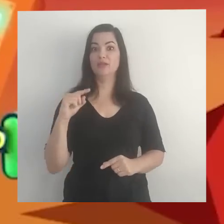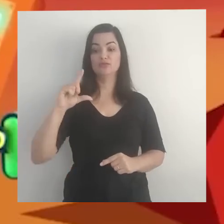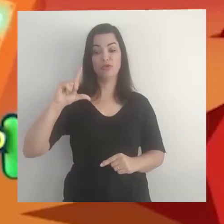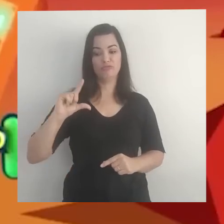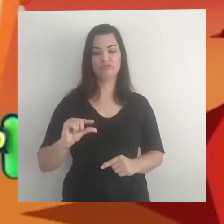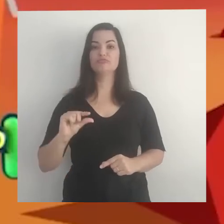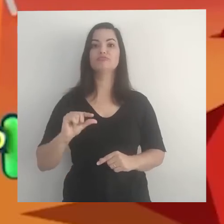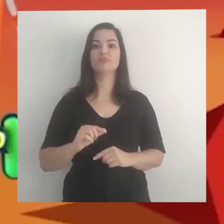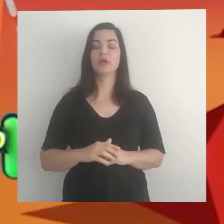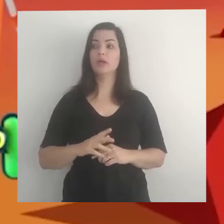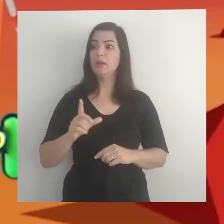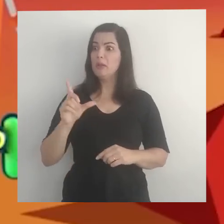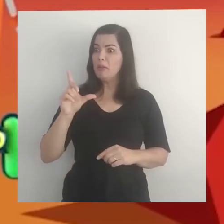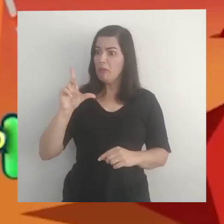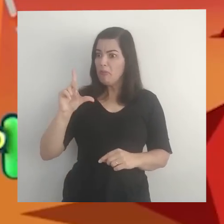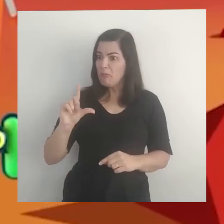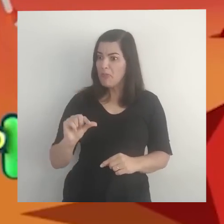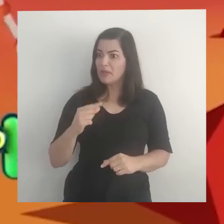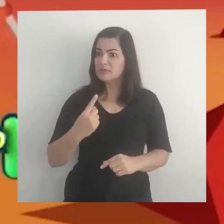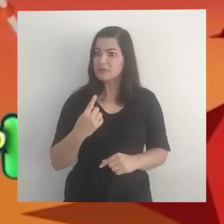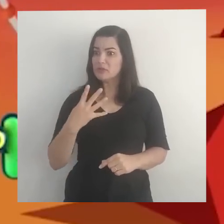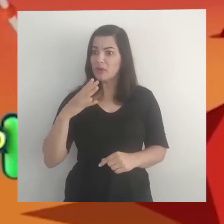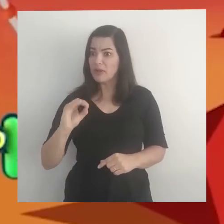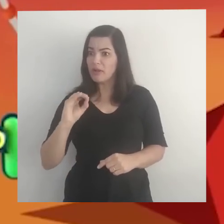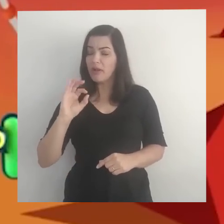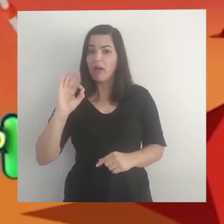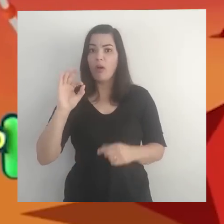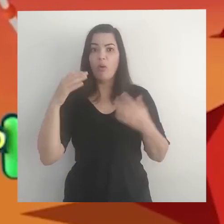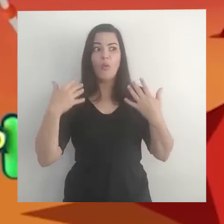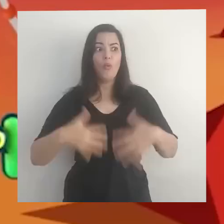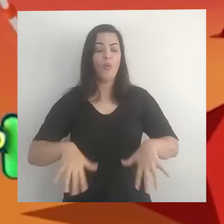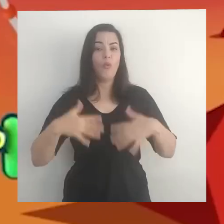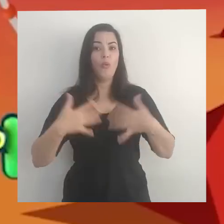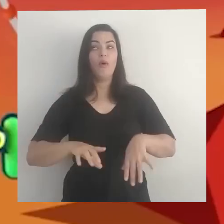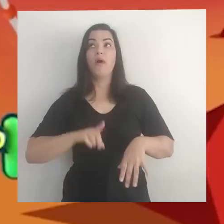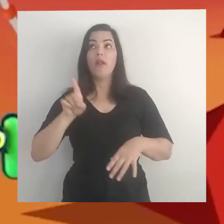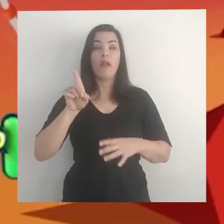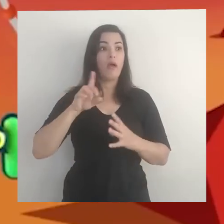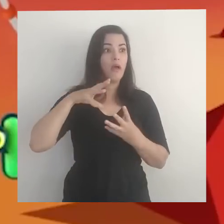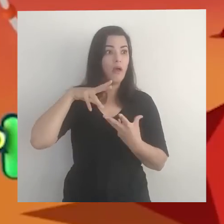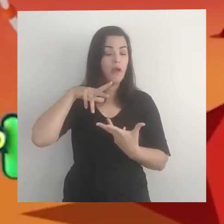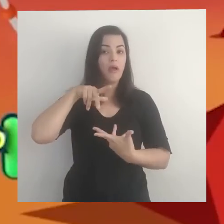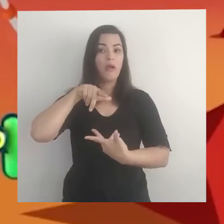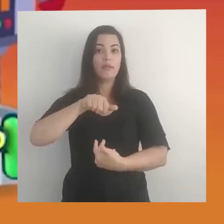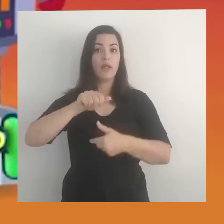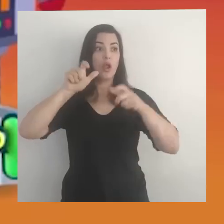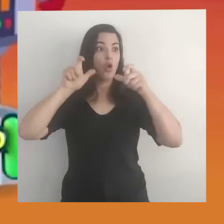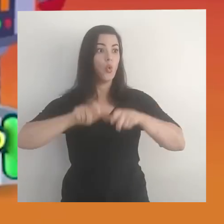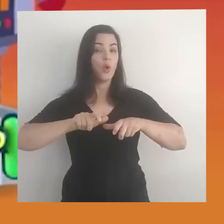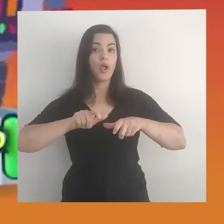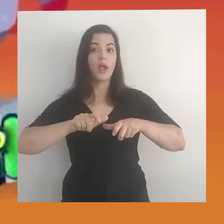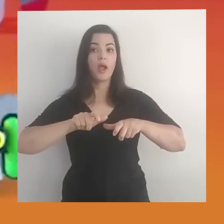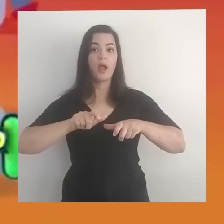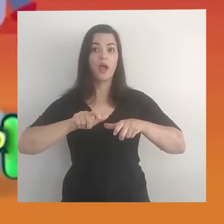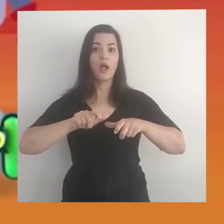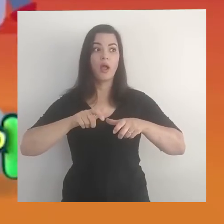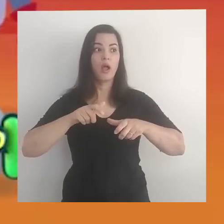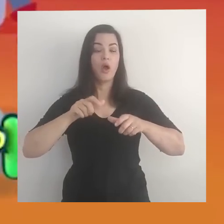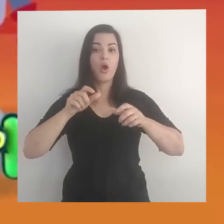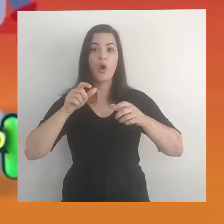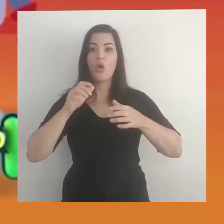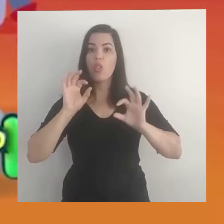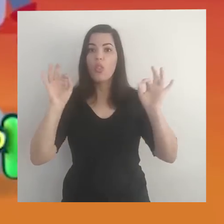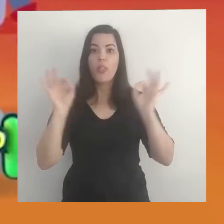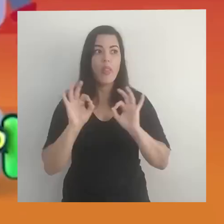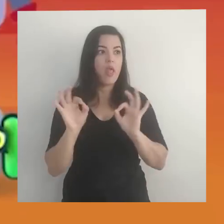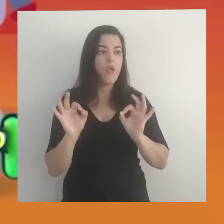140 graus? Nossa! Nenhum lugar na Terra é tão frio! E agora? Ô, Luna, como a gente